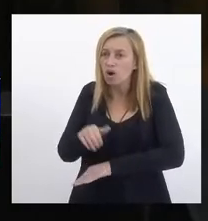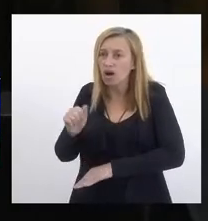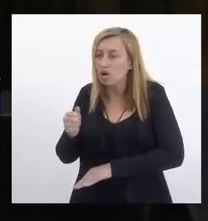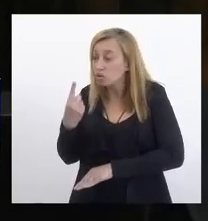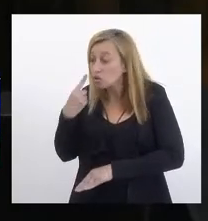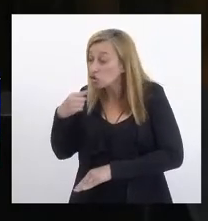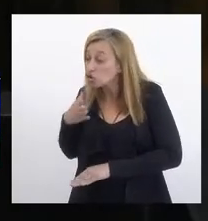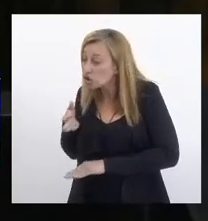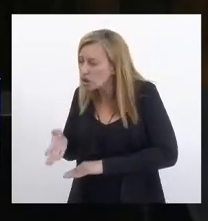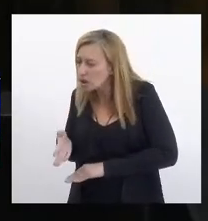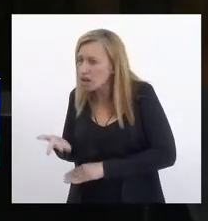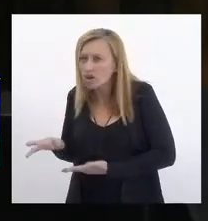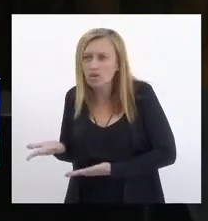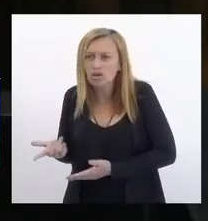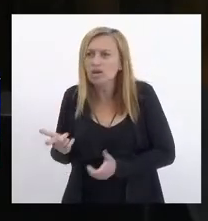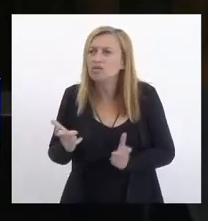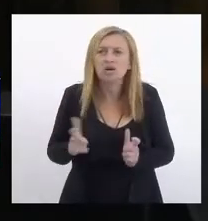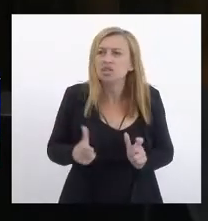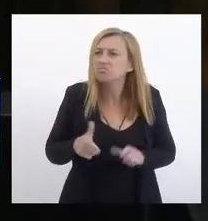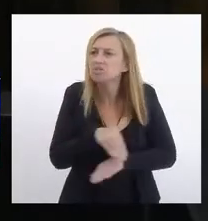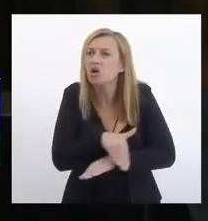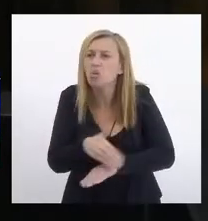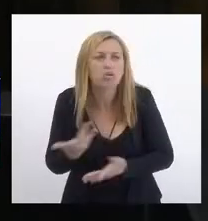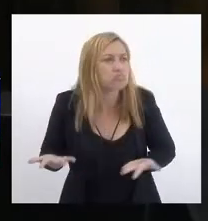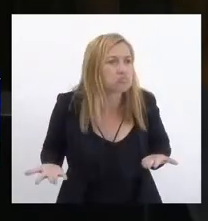cheguei, eu fiquei: mas cadê a rua?